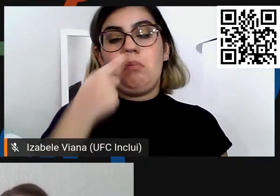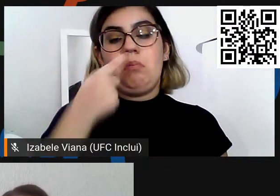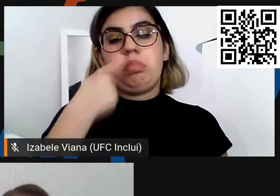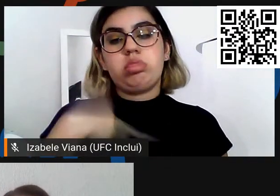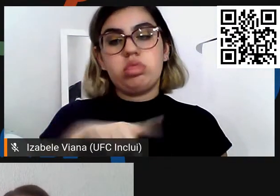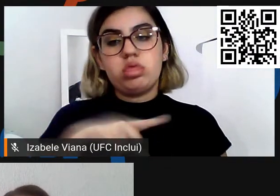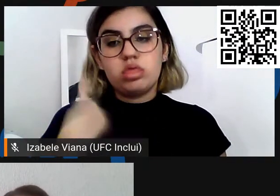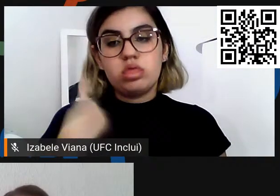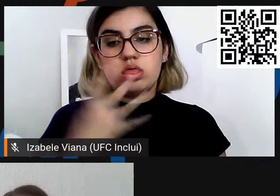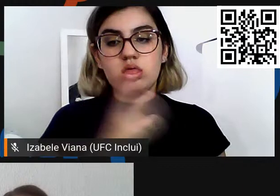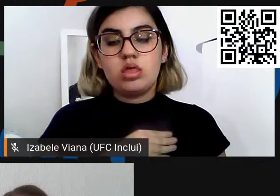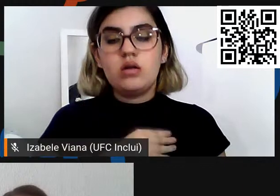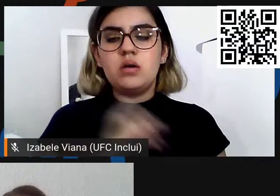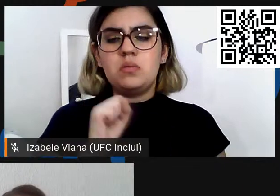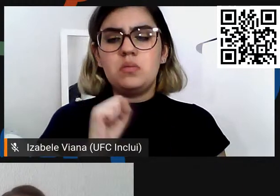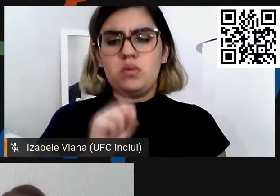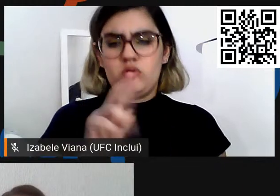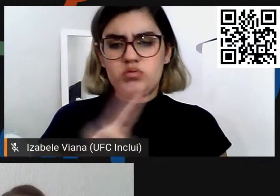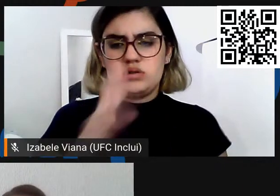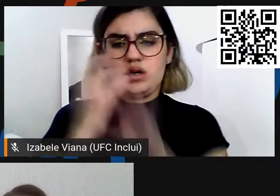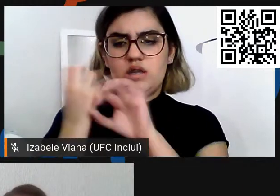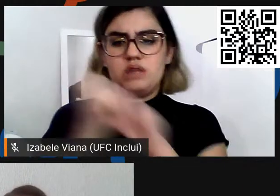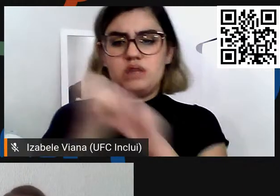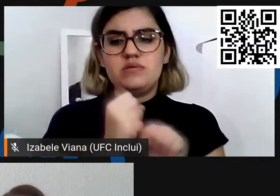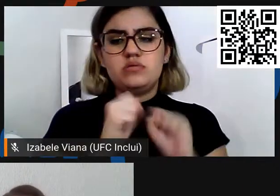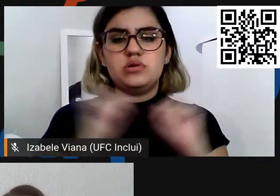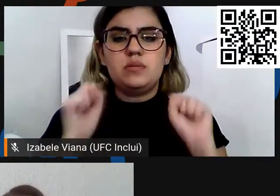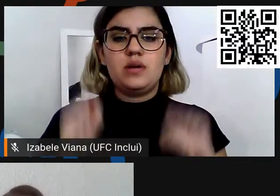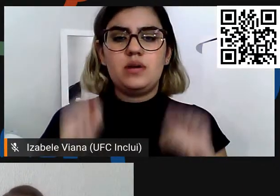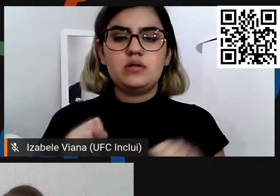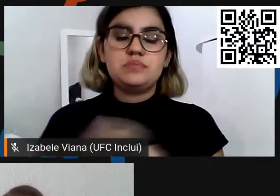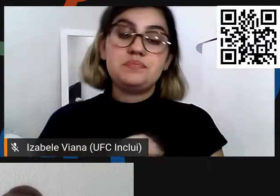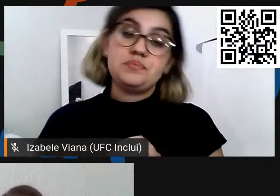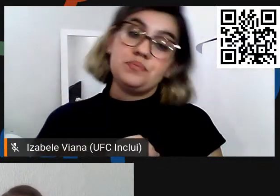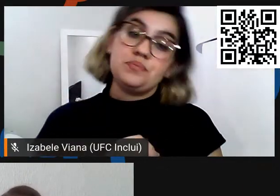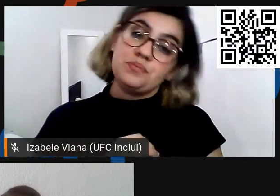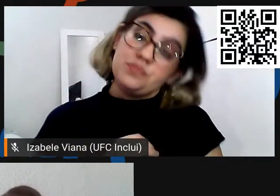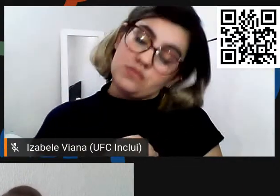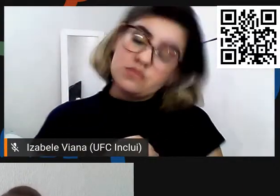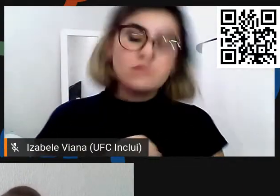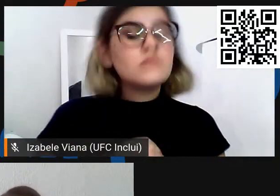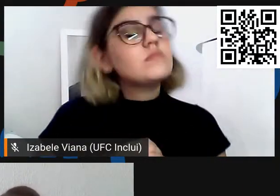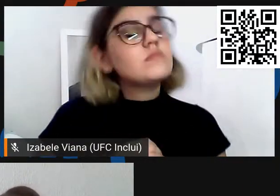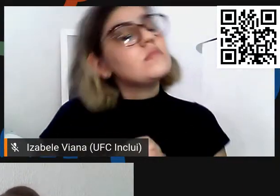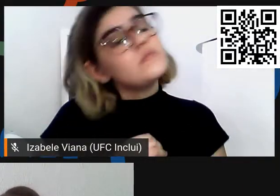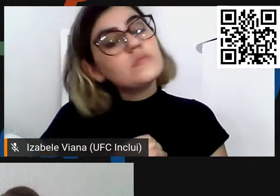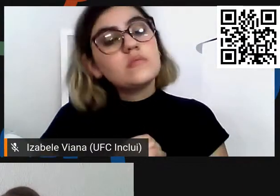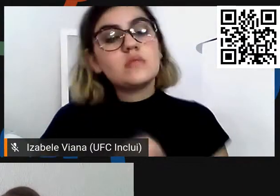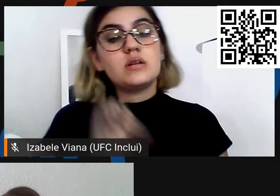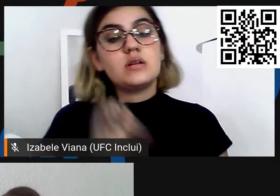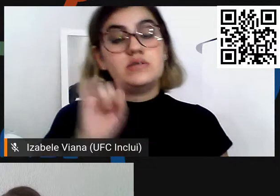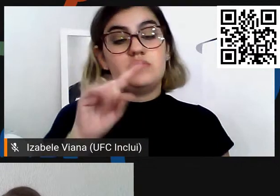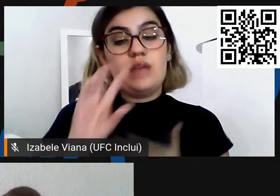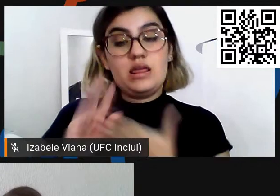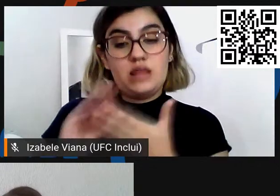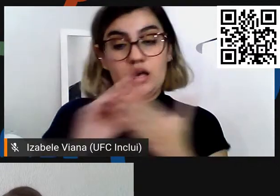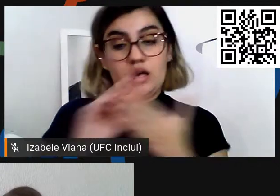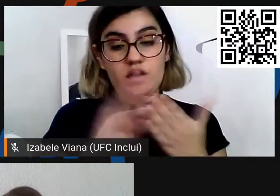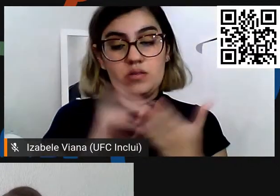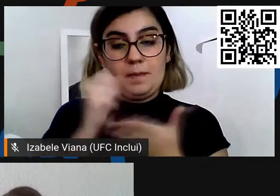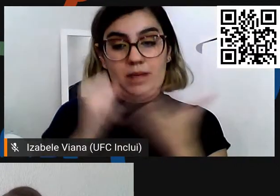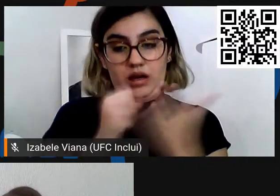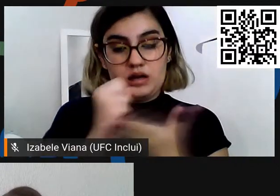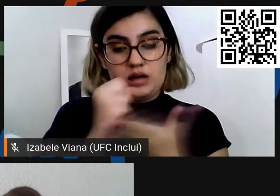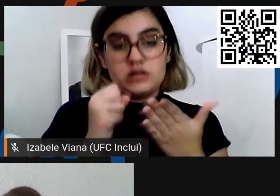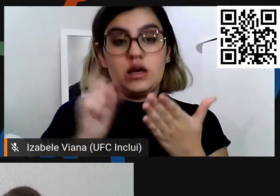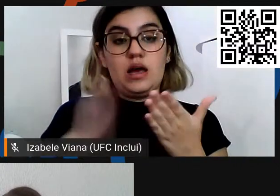sistemáticas? Se você está pegando um dado de uma base e você vai ali sumarizar ele, ele é uma